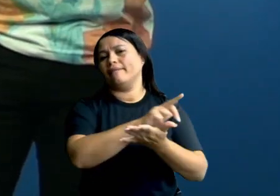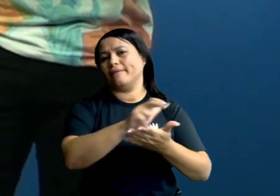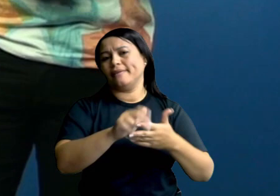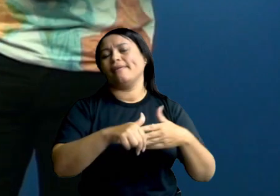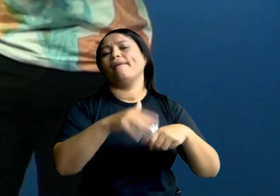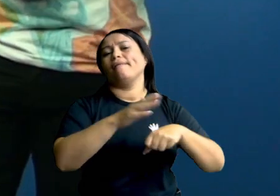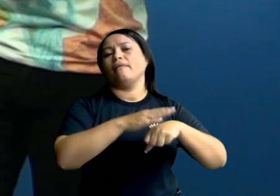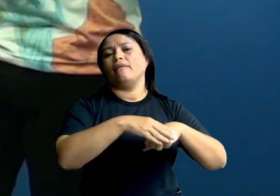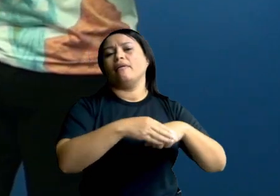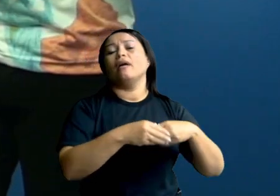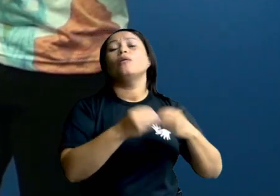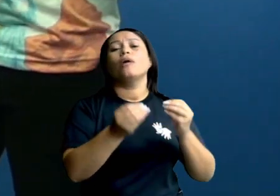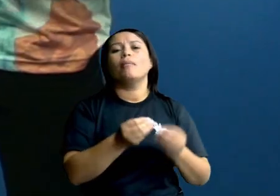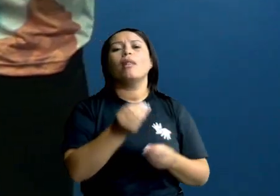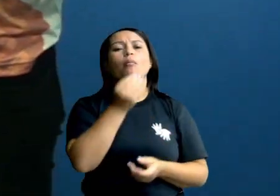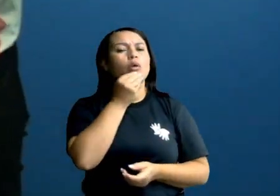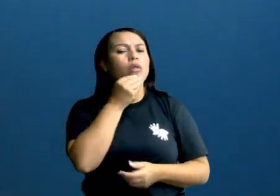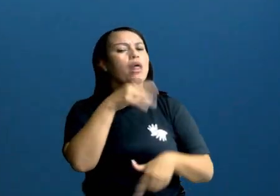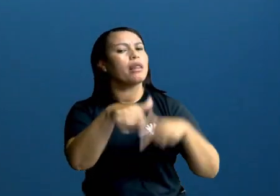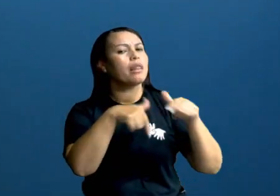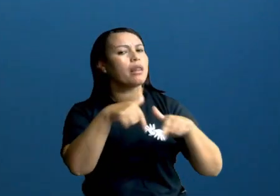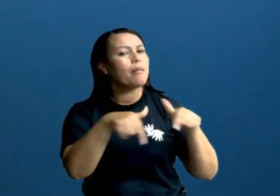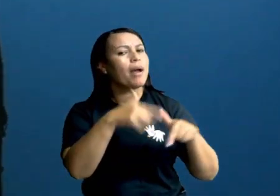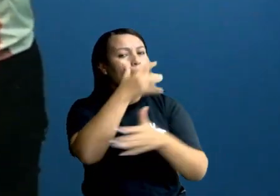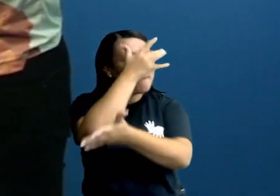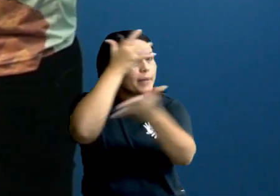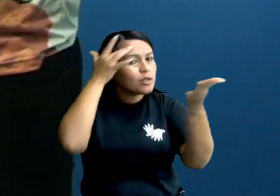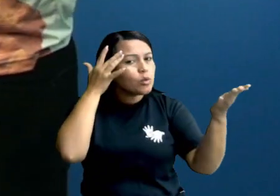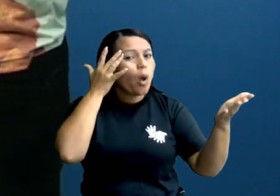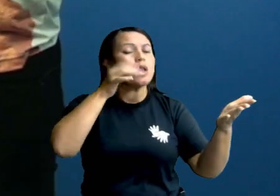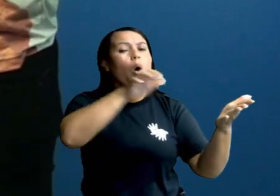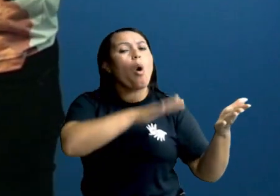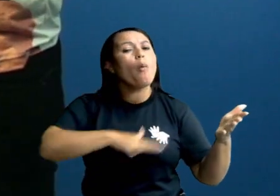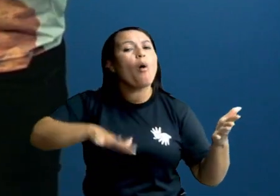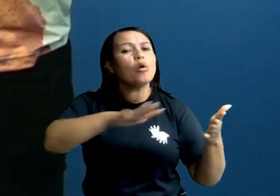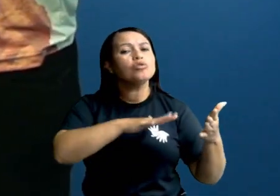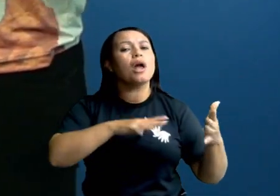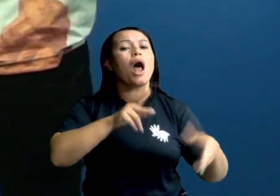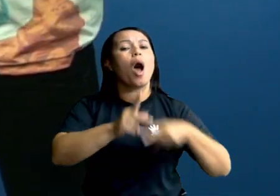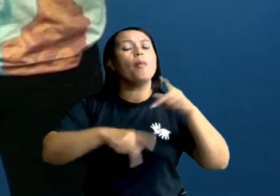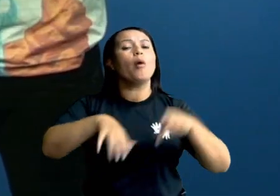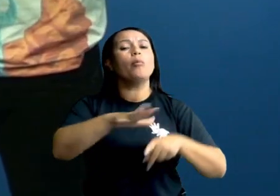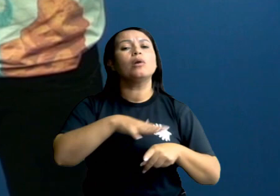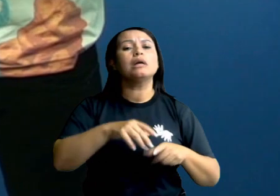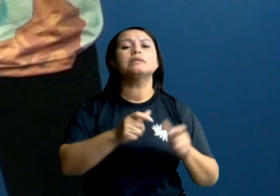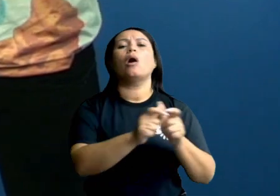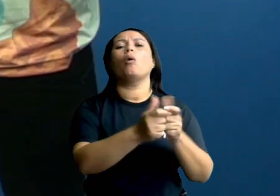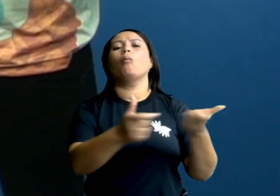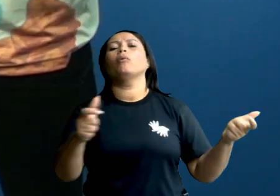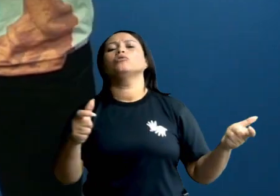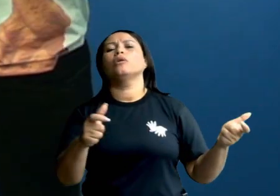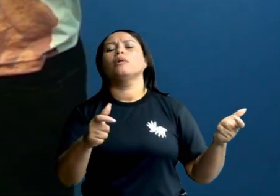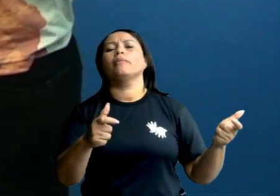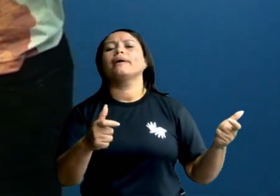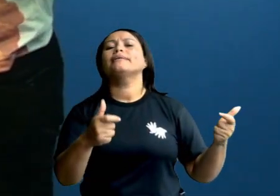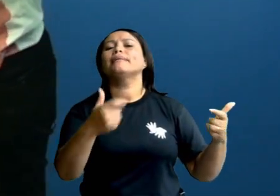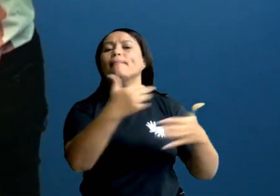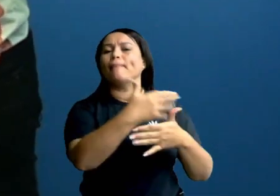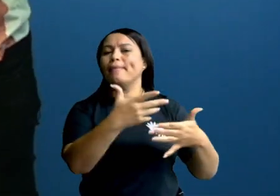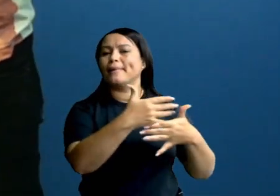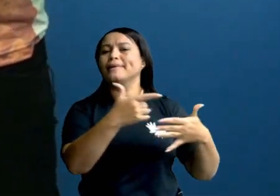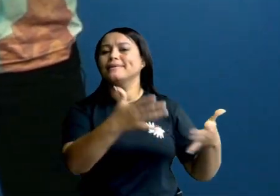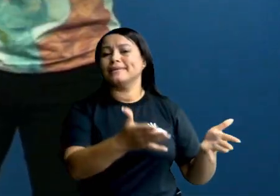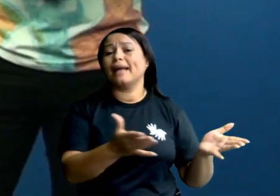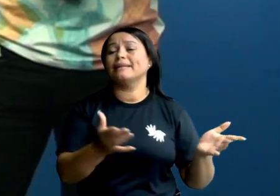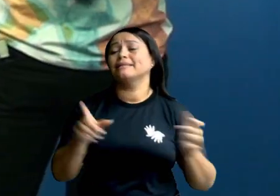dar oportunidade de emprego para essas pessoas. Então hoje, de um modo geral, a população ela é majoritariamente urbana e por isso